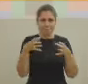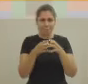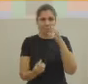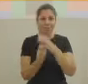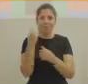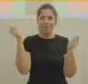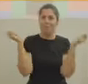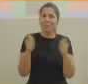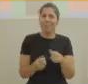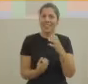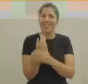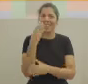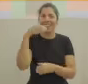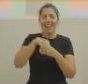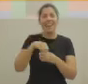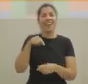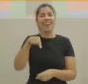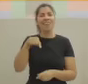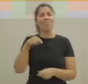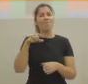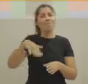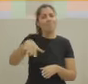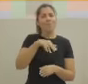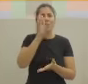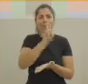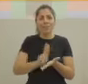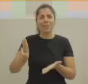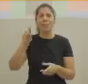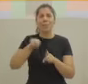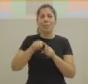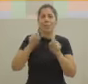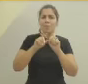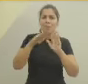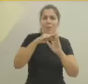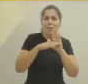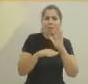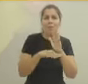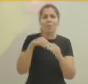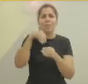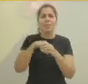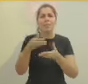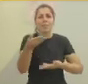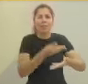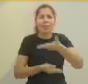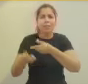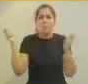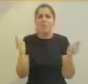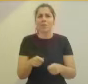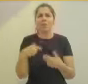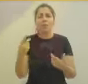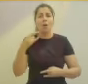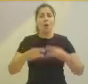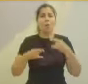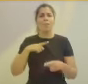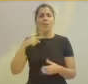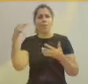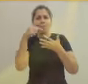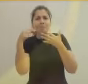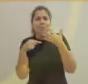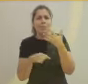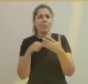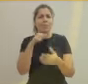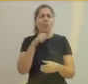Estado, da universidade e dos programas, para que essa interação fosse possível. Então, o robô tem um caráter lúdico, ele